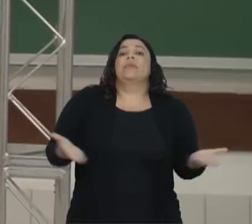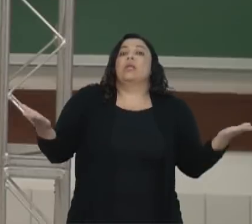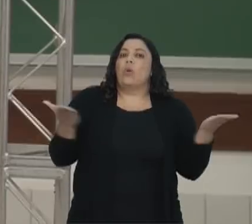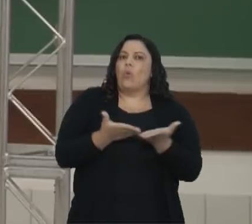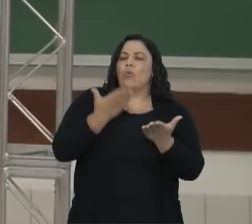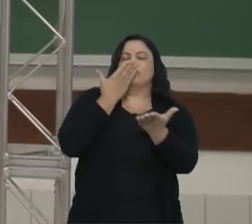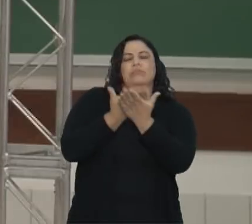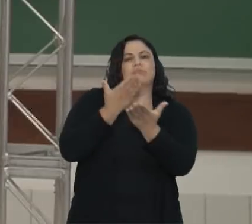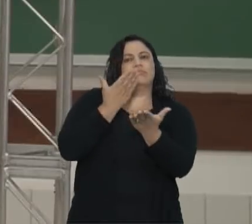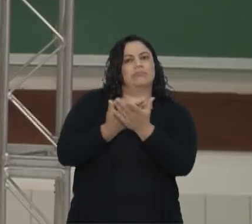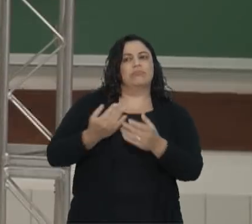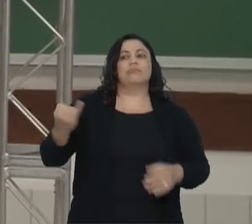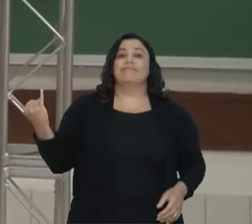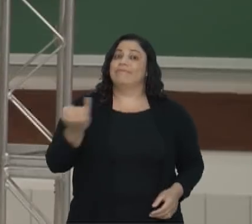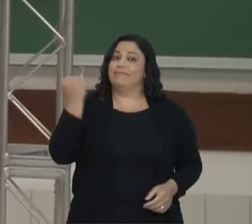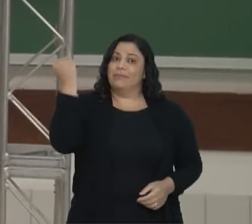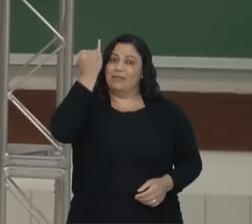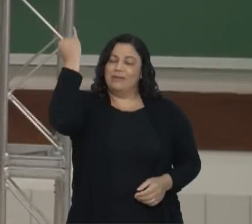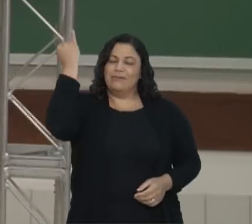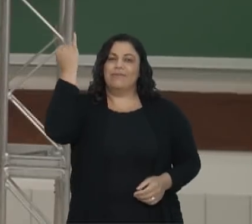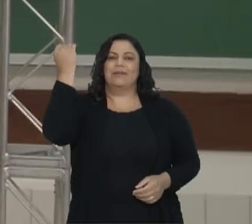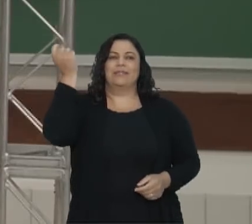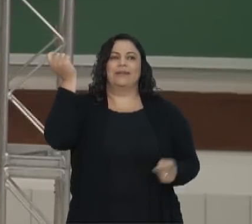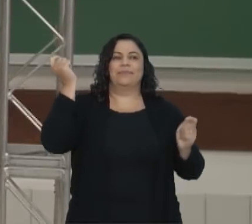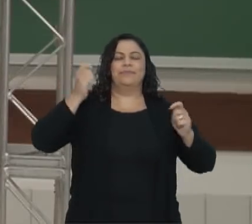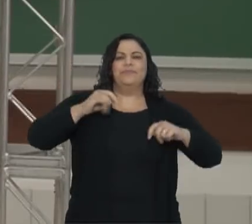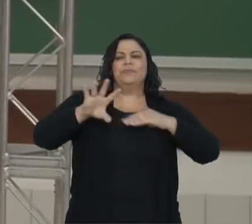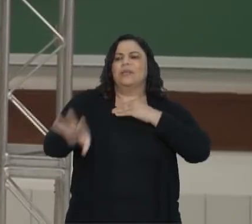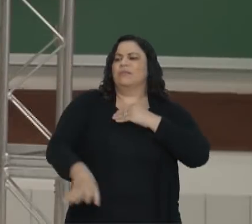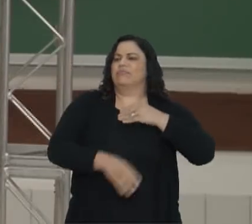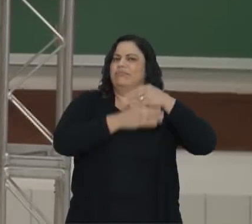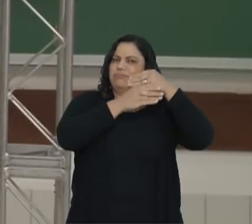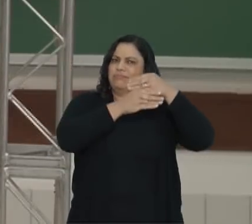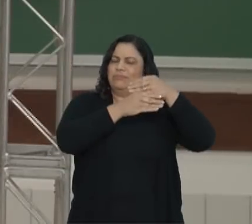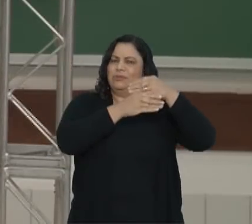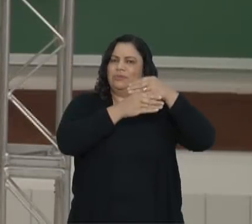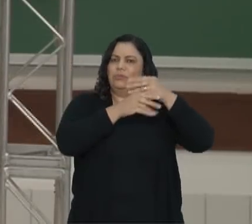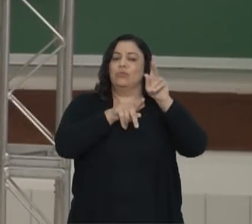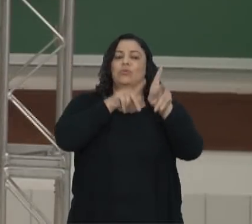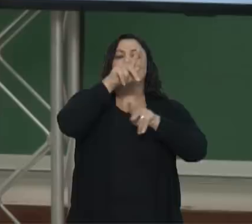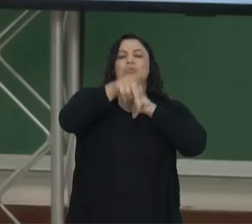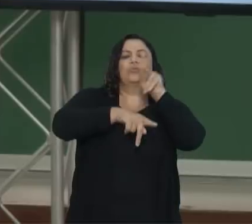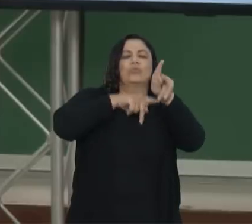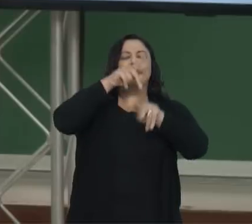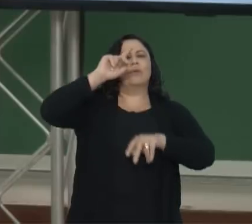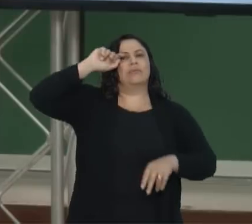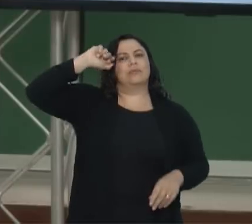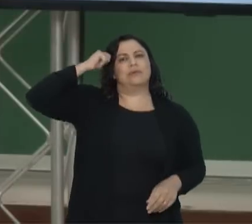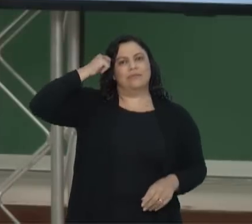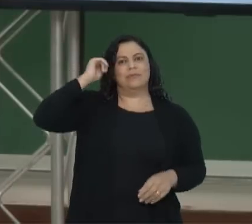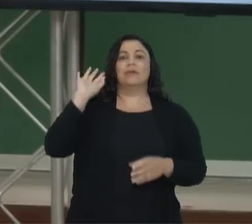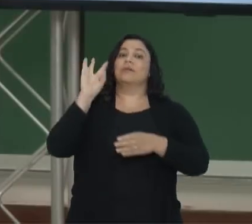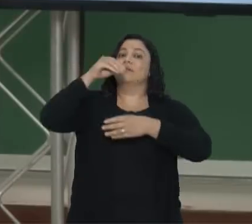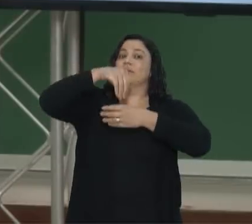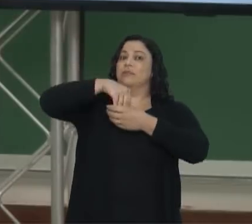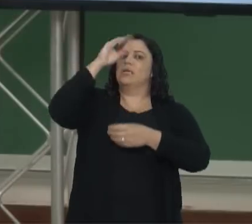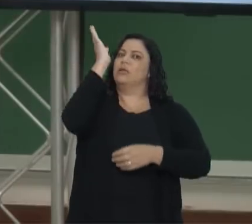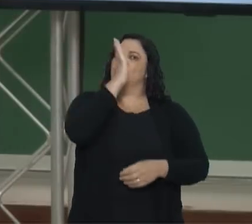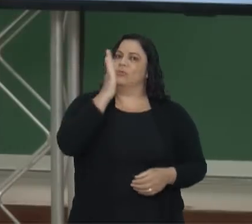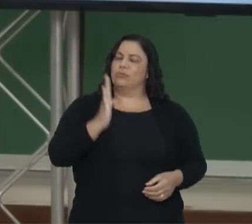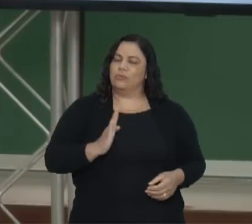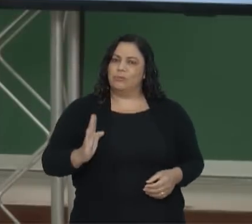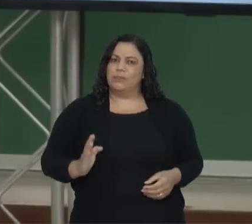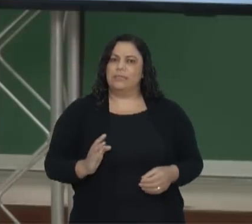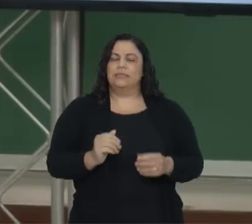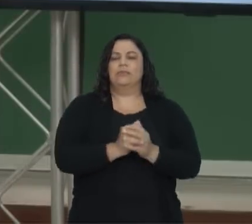aula bem importante, vamos falar ali da contribuição dos povos africanos para a cultura brasileira e para a própria formação da população